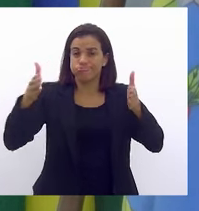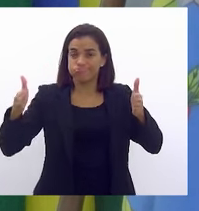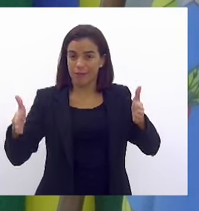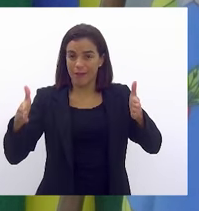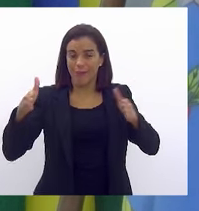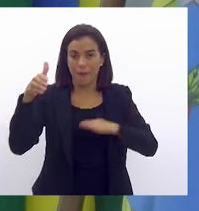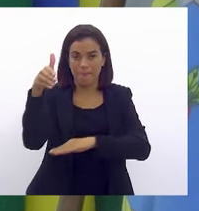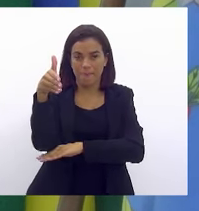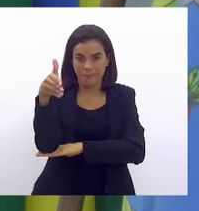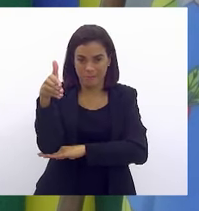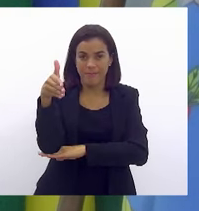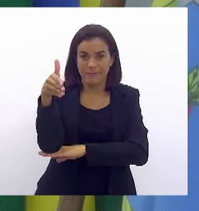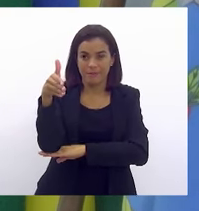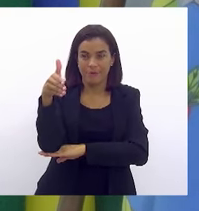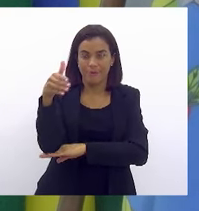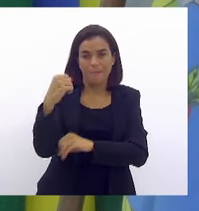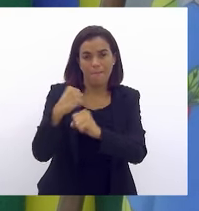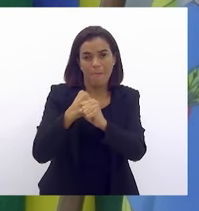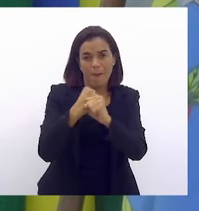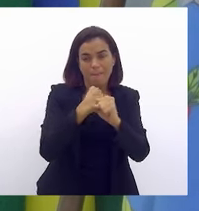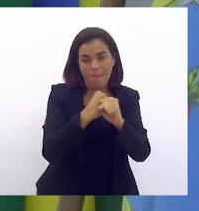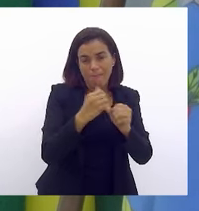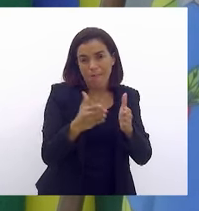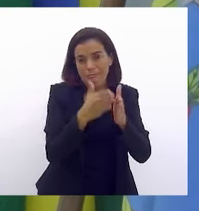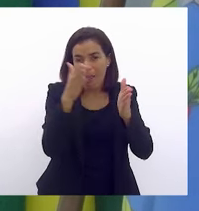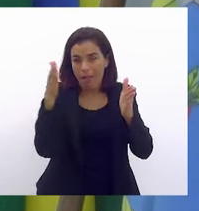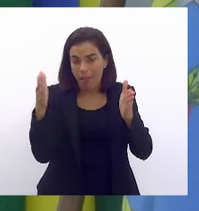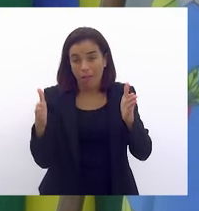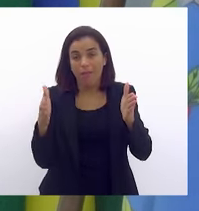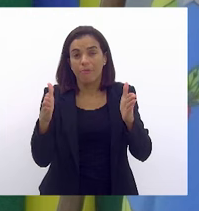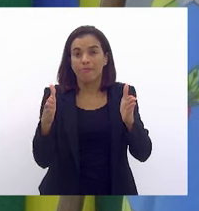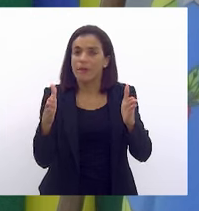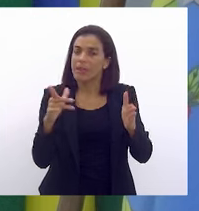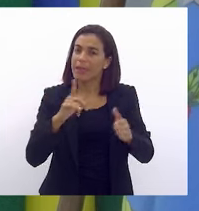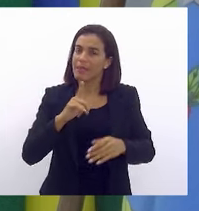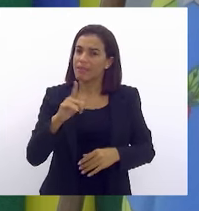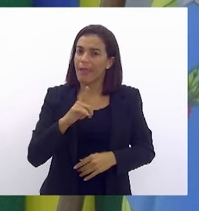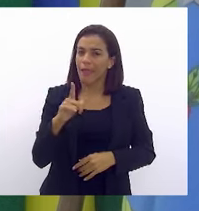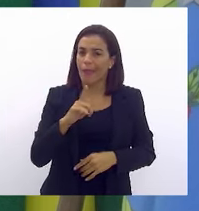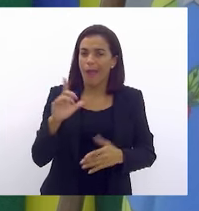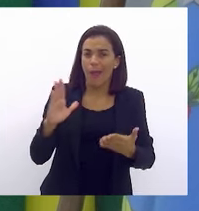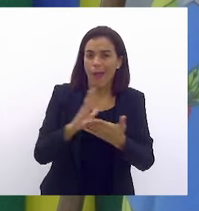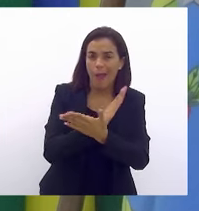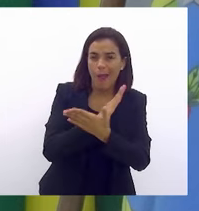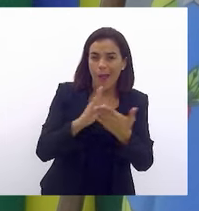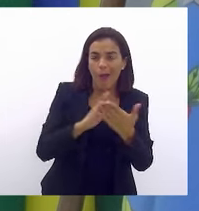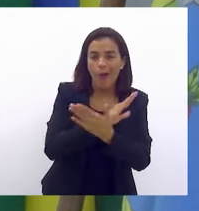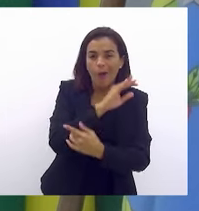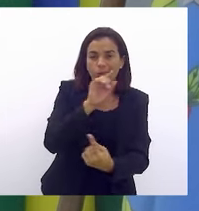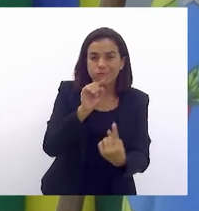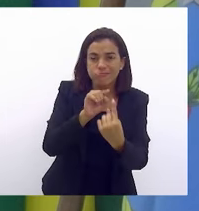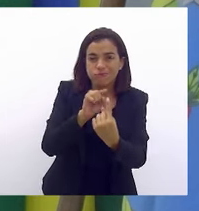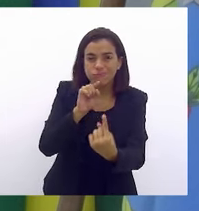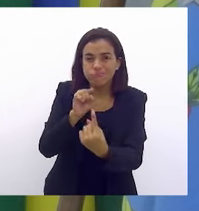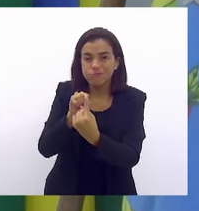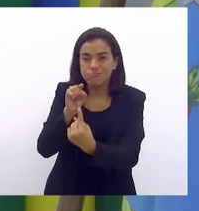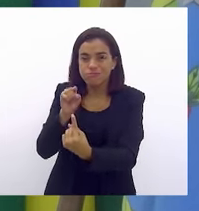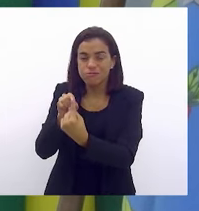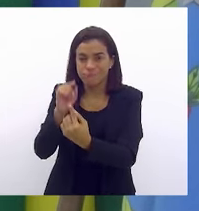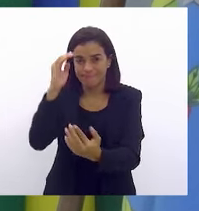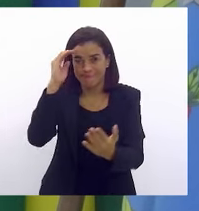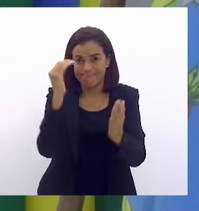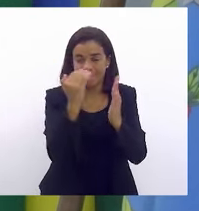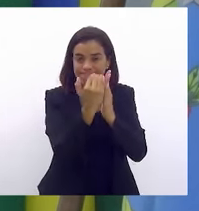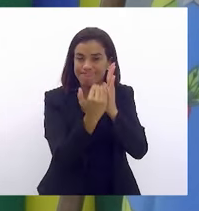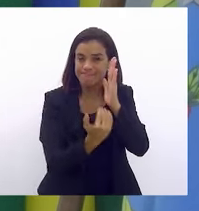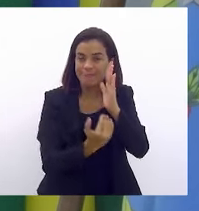prevê uma série de ações de redução de impacto,